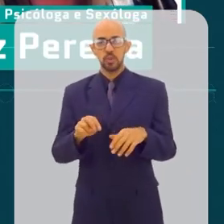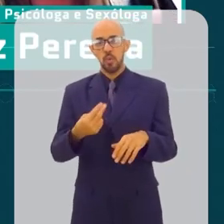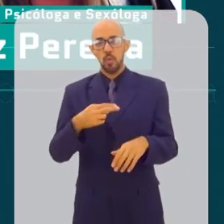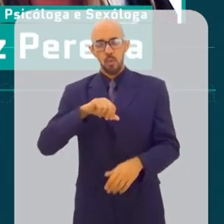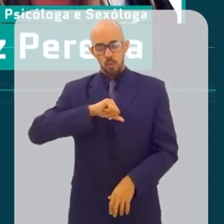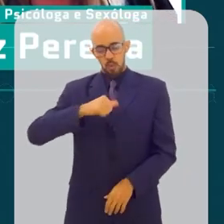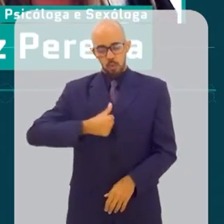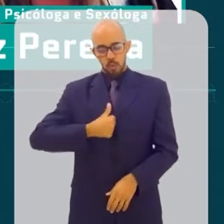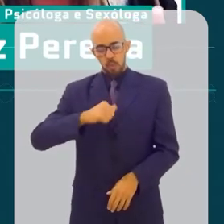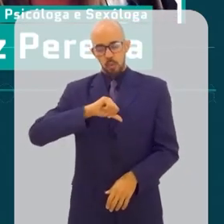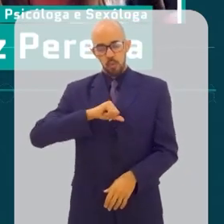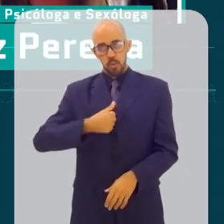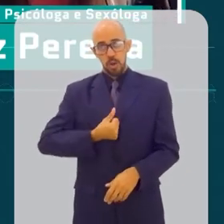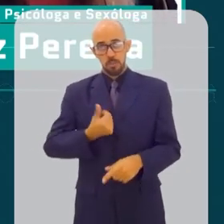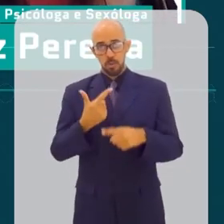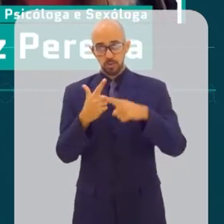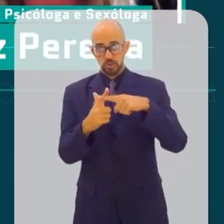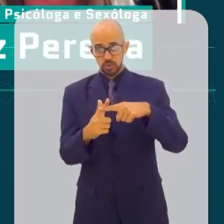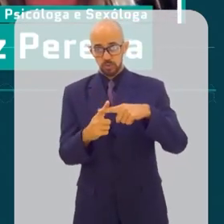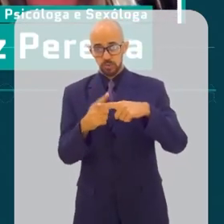liberdade, nem a autoestima para